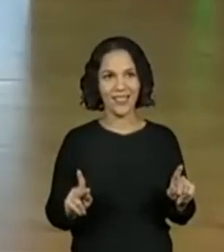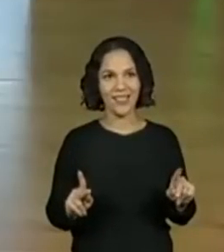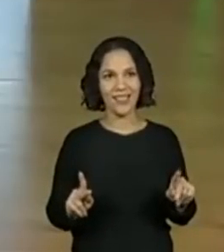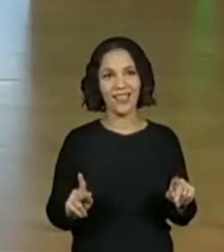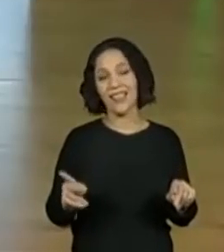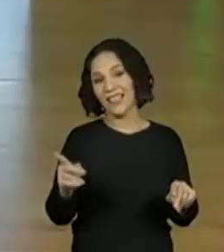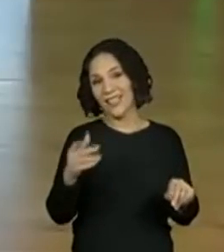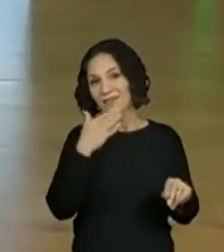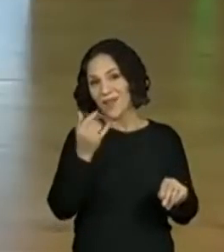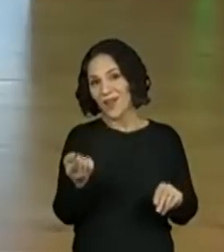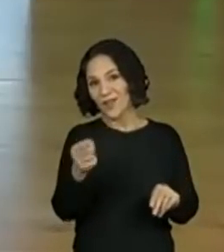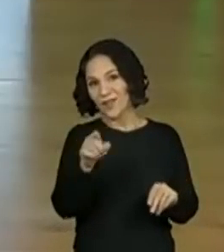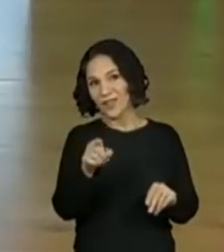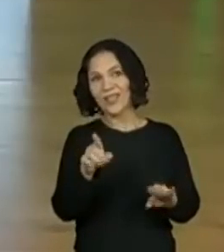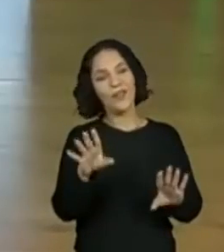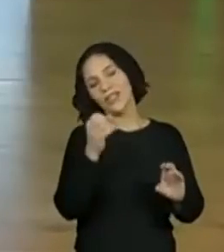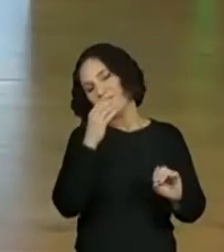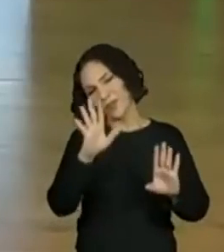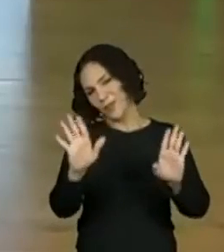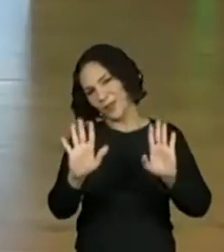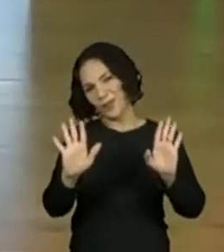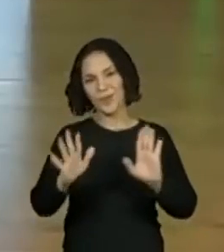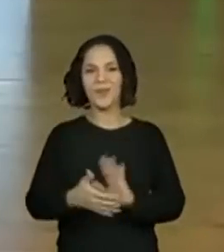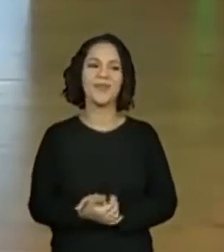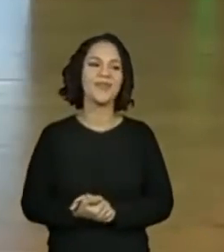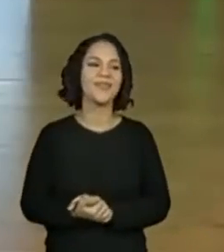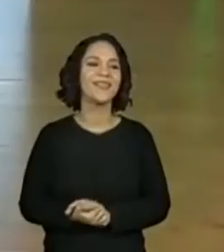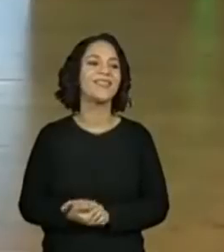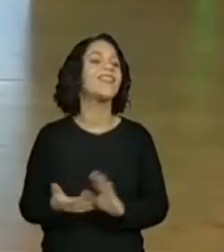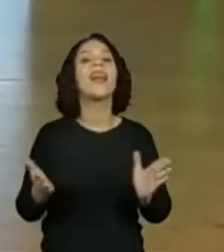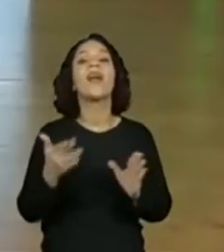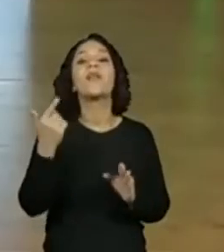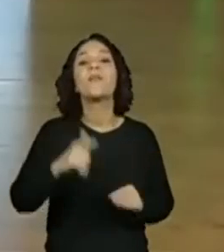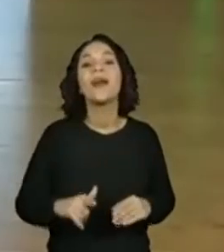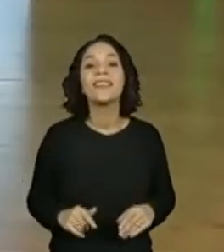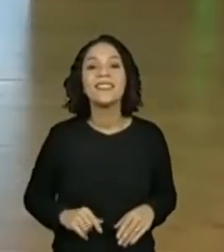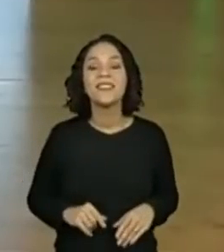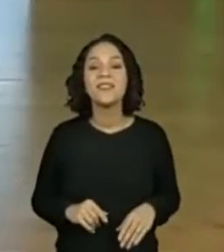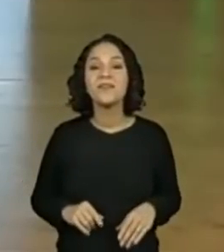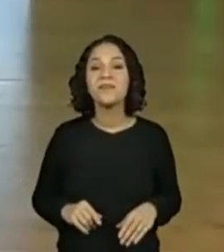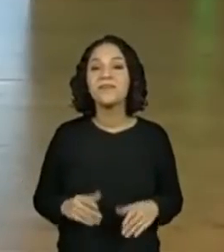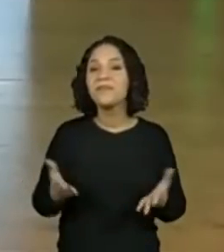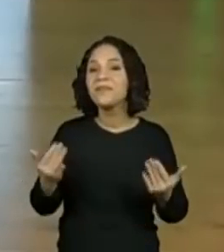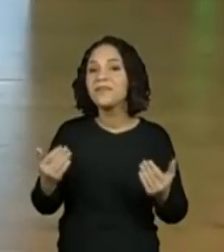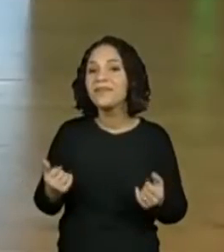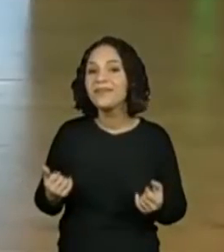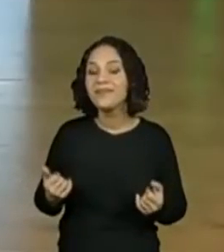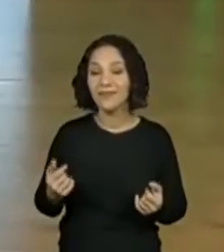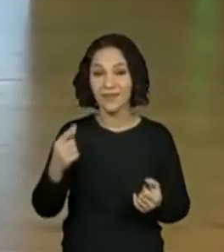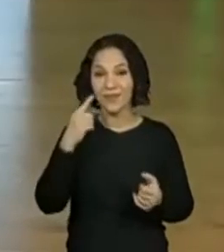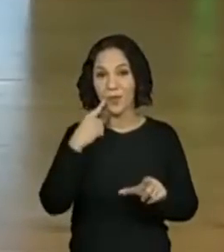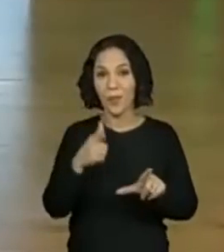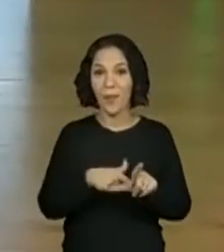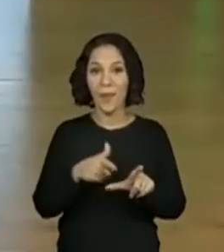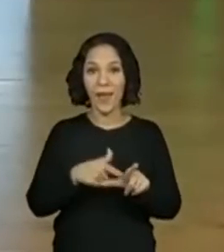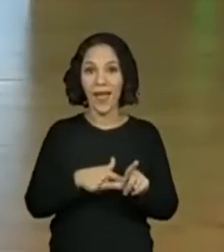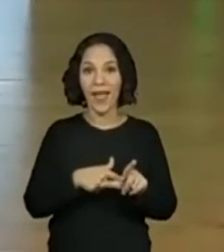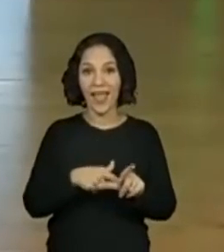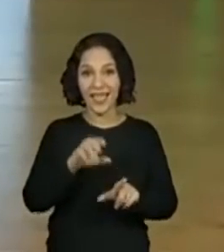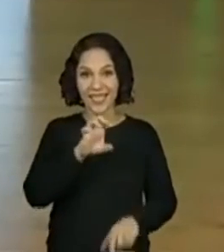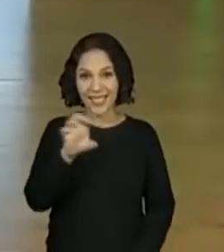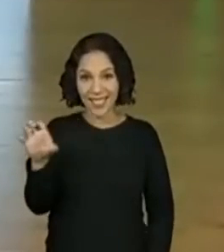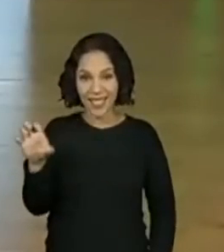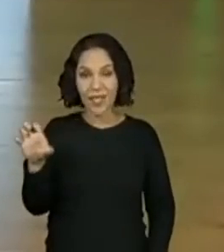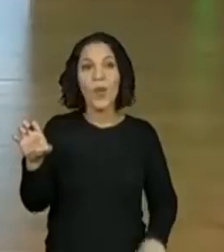não, meu não, Deus, não, naquele? Não, não, não, deixa. E agora, o que mais? Pé esquerdo, em que